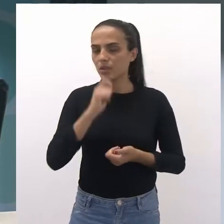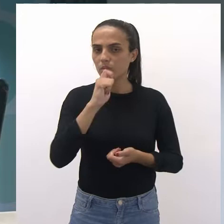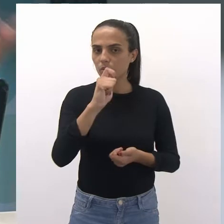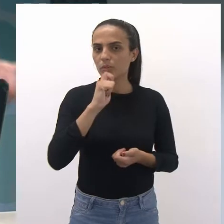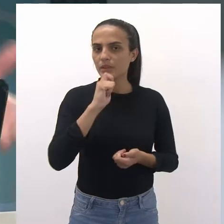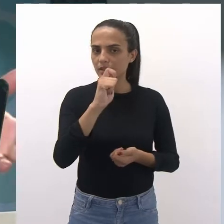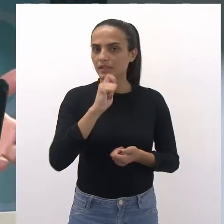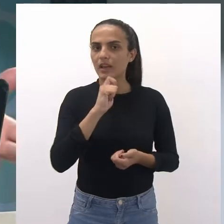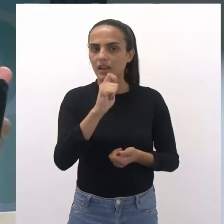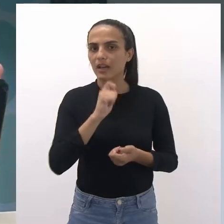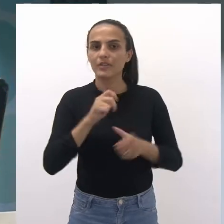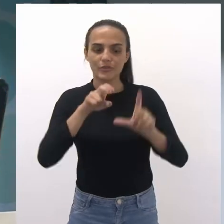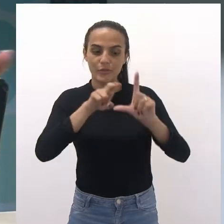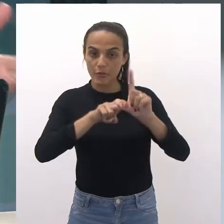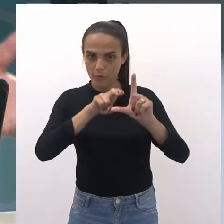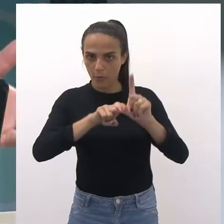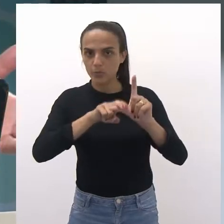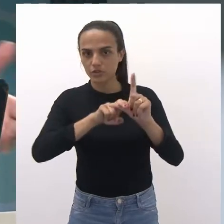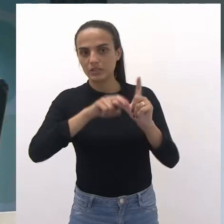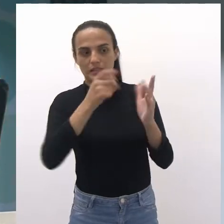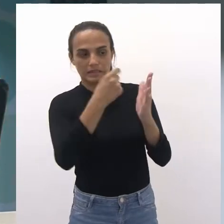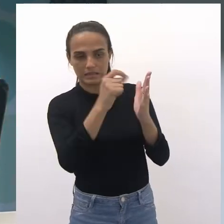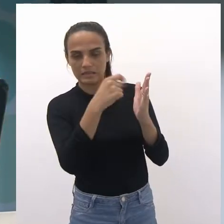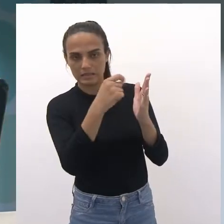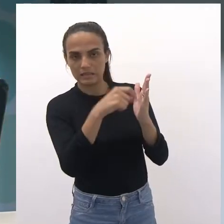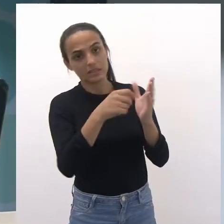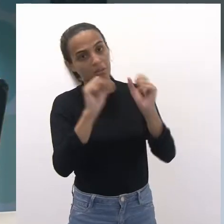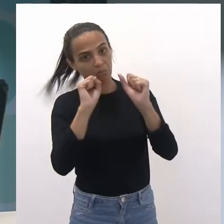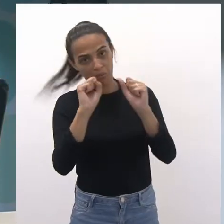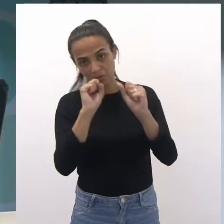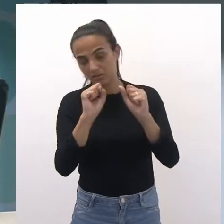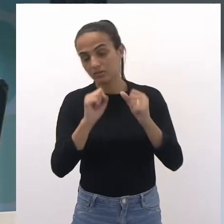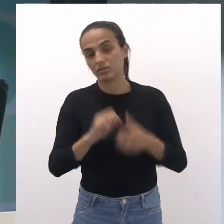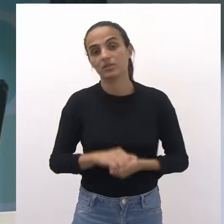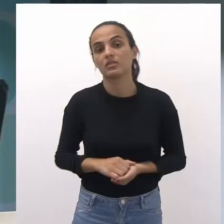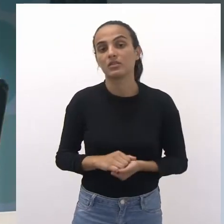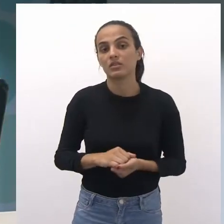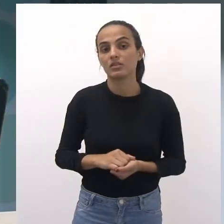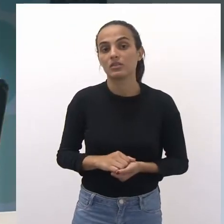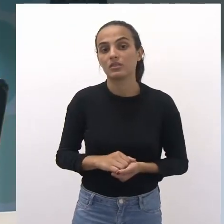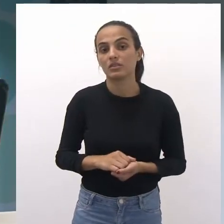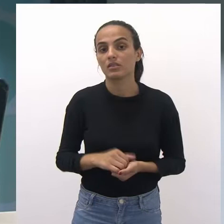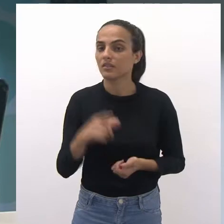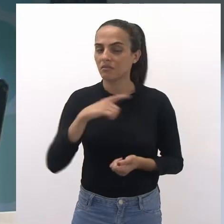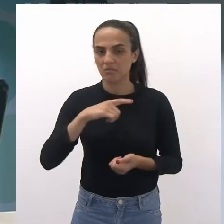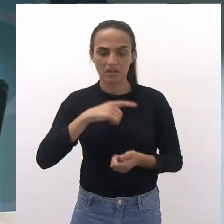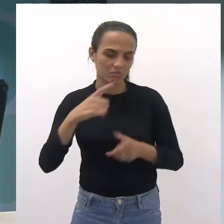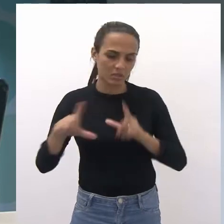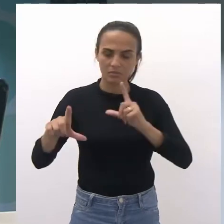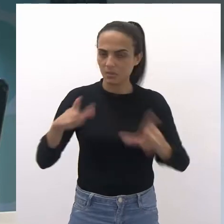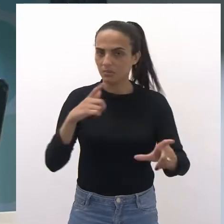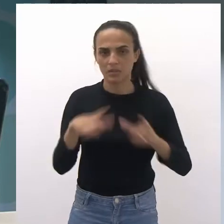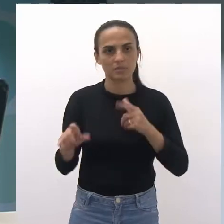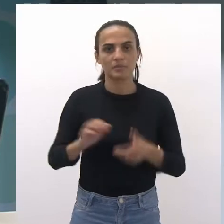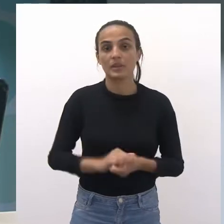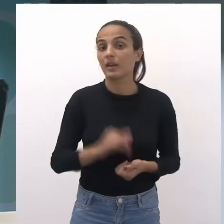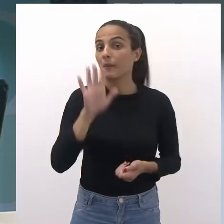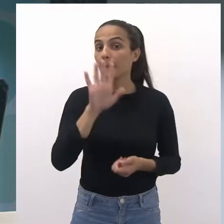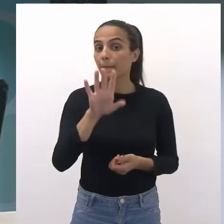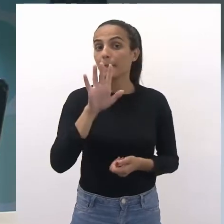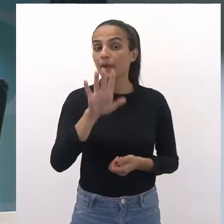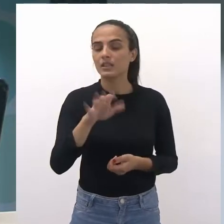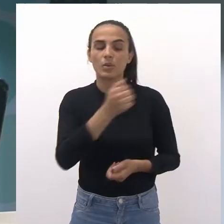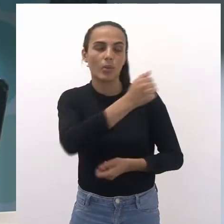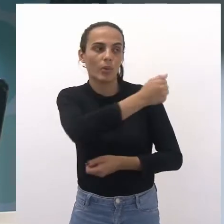elaborado a partir de fontes escritas, pode ser, né? Existem outras possibilidades também, mas o